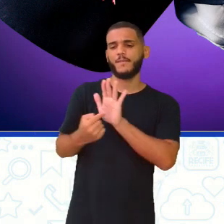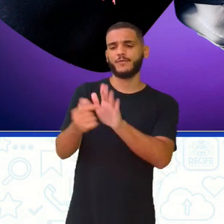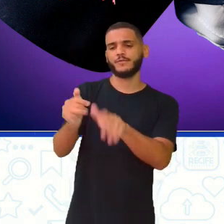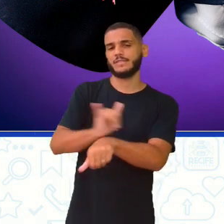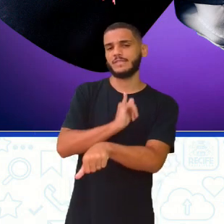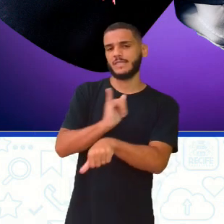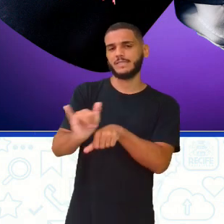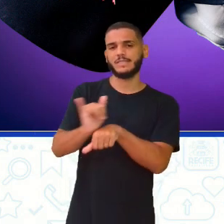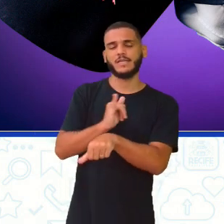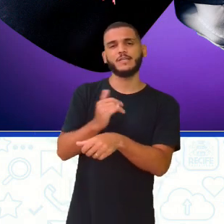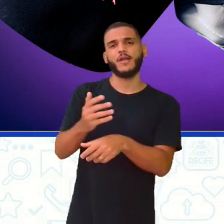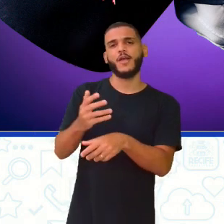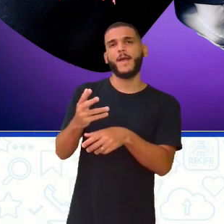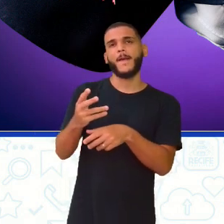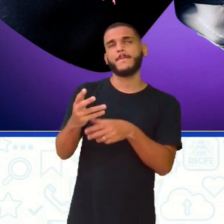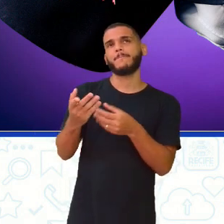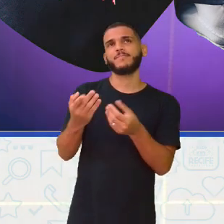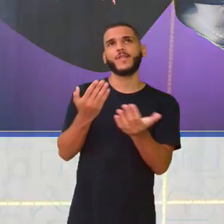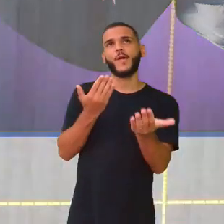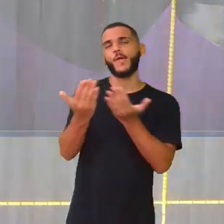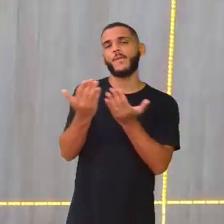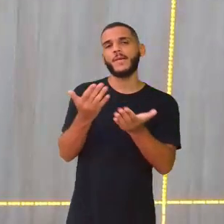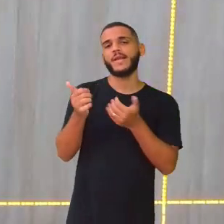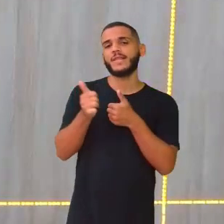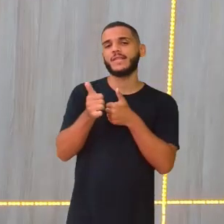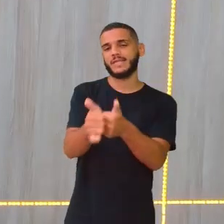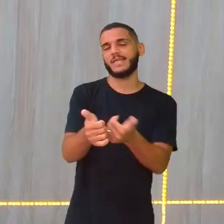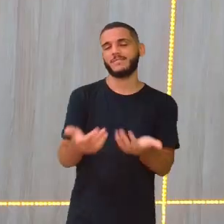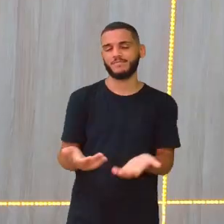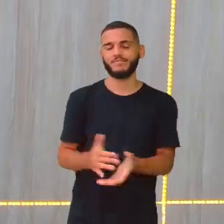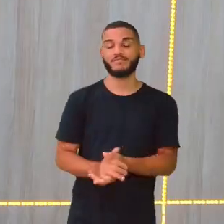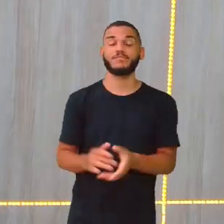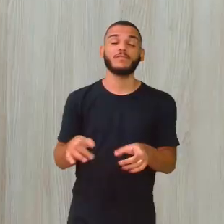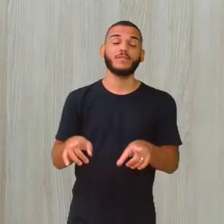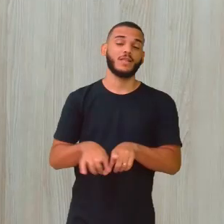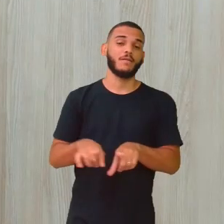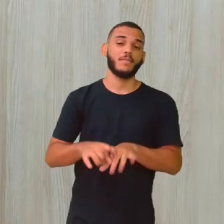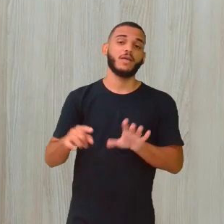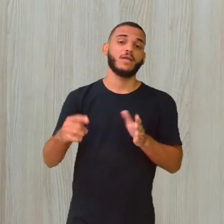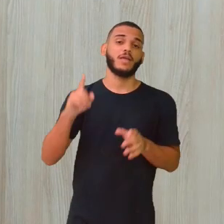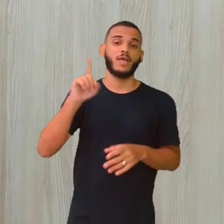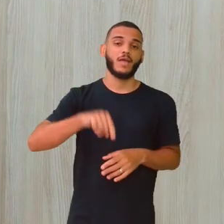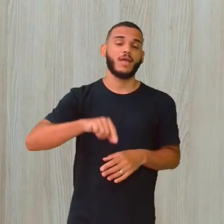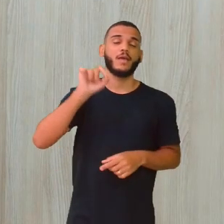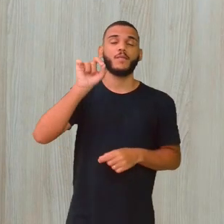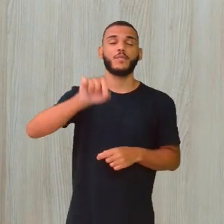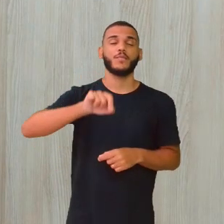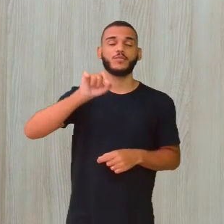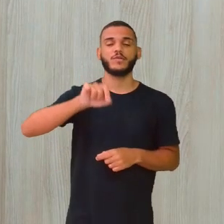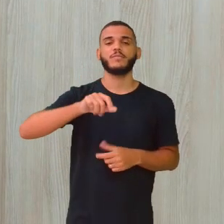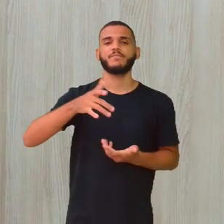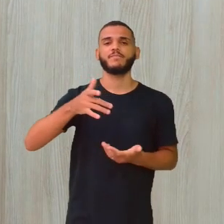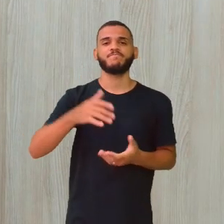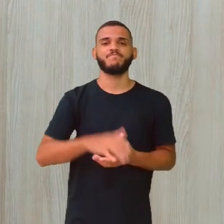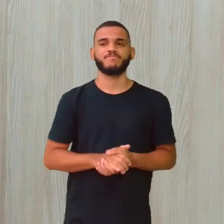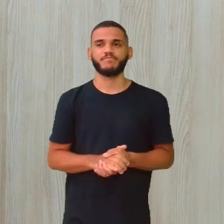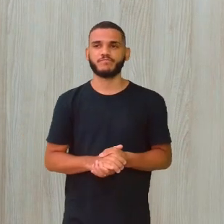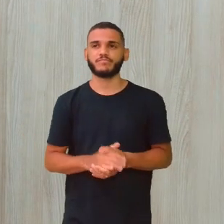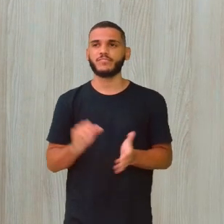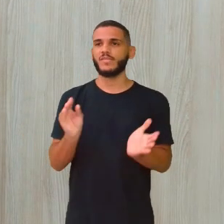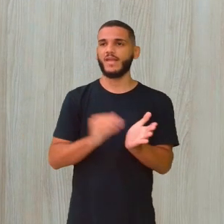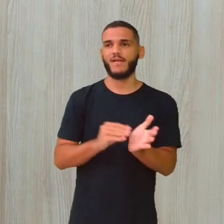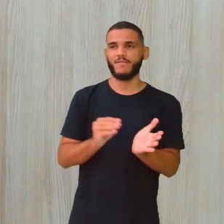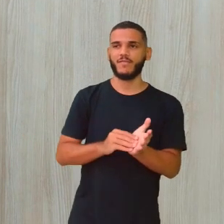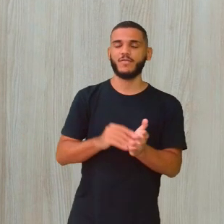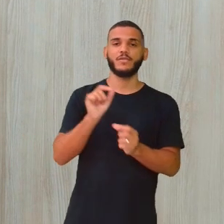agir quase como um guia, um amuleto da sorte, digamos assim. E é a negação do próprio protagonismo. Isso. Né? Ele vai ser sempre